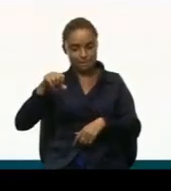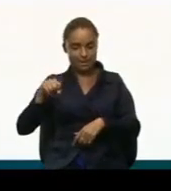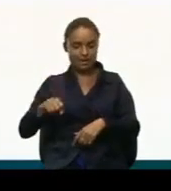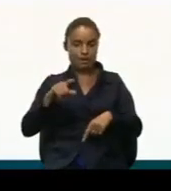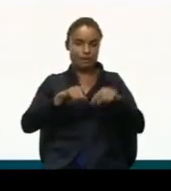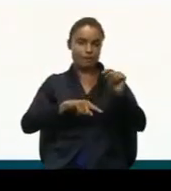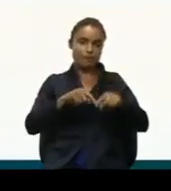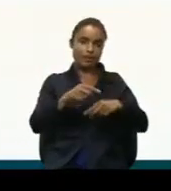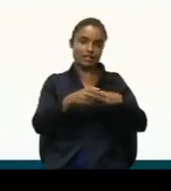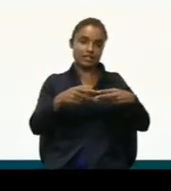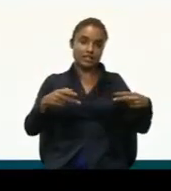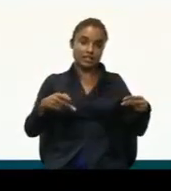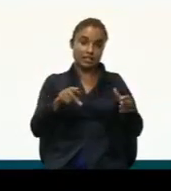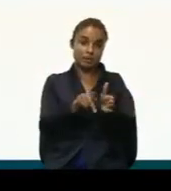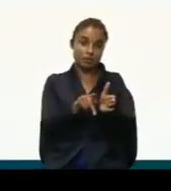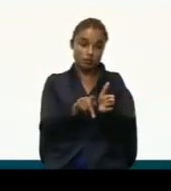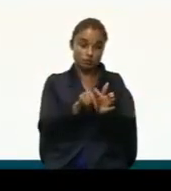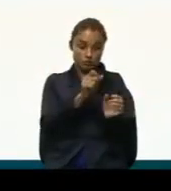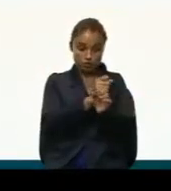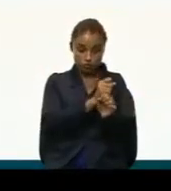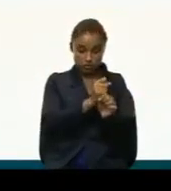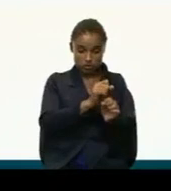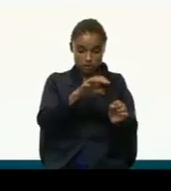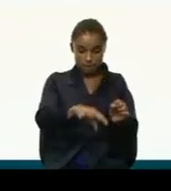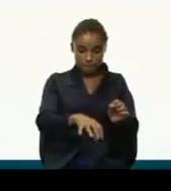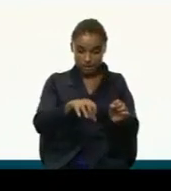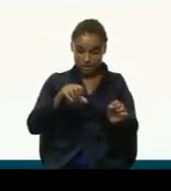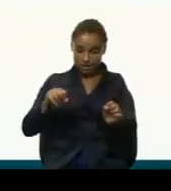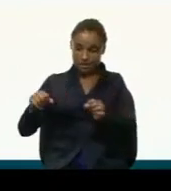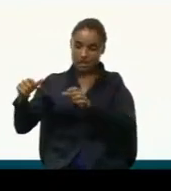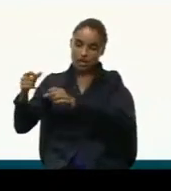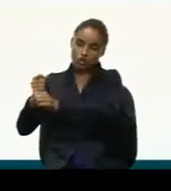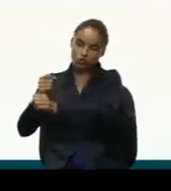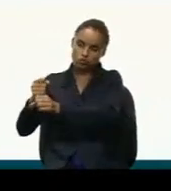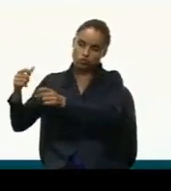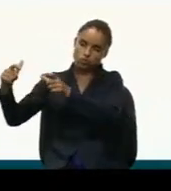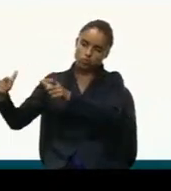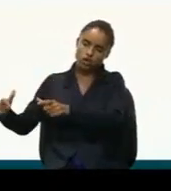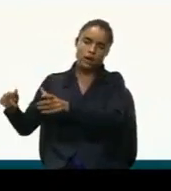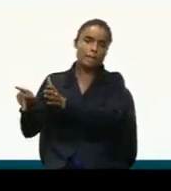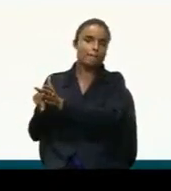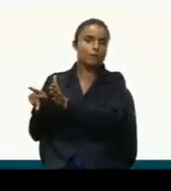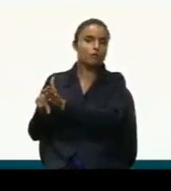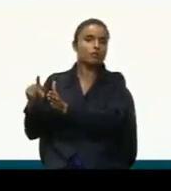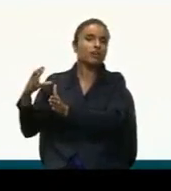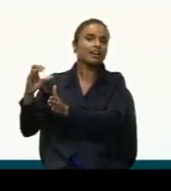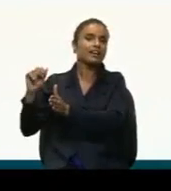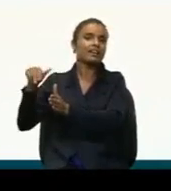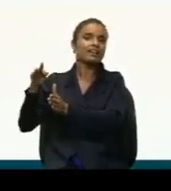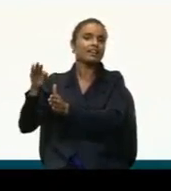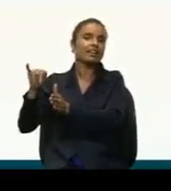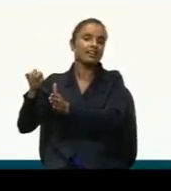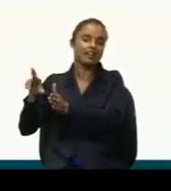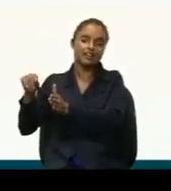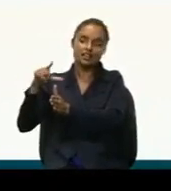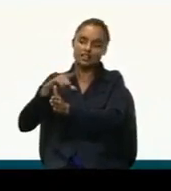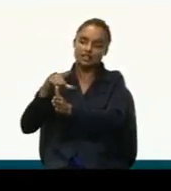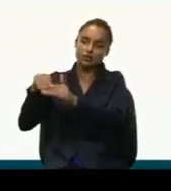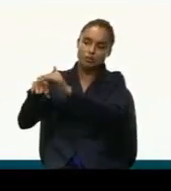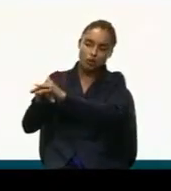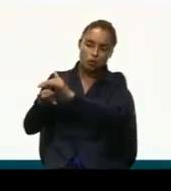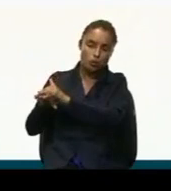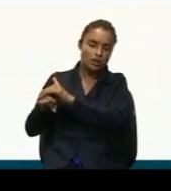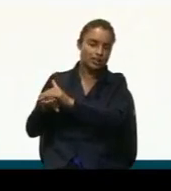meu canteiro, ok? Então, esse canteiro ele vai se desenvolvendo, vai evoluindo. Ele pode